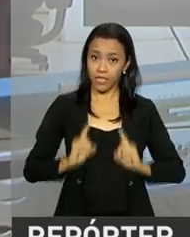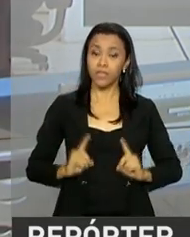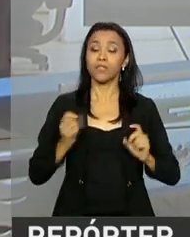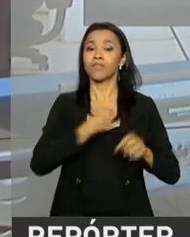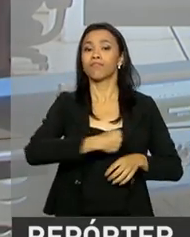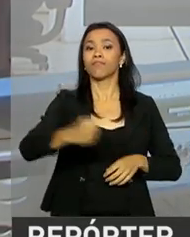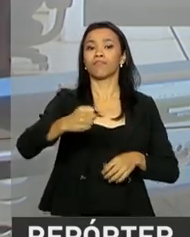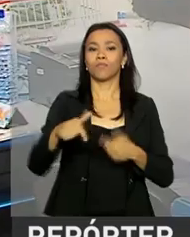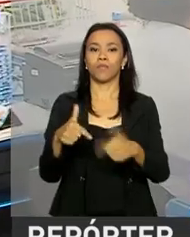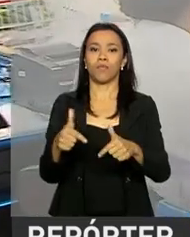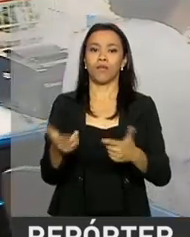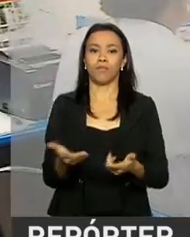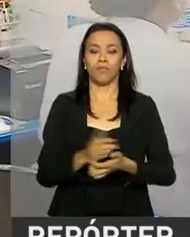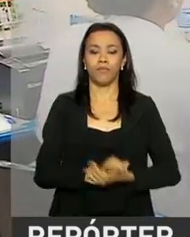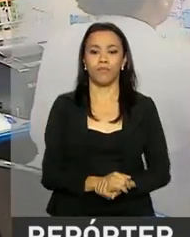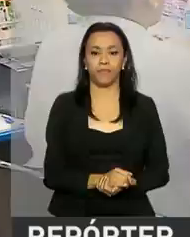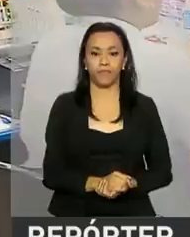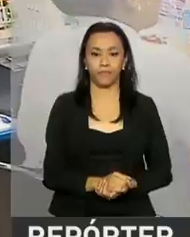de Trabalho.